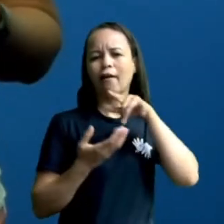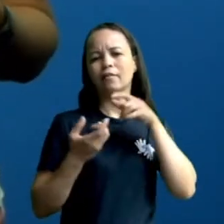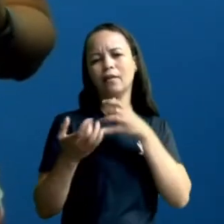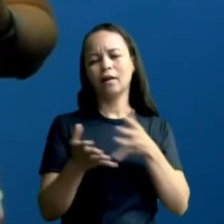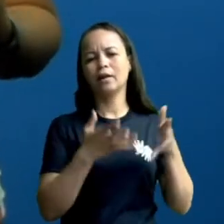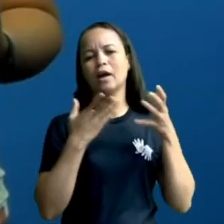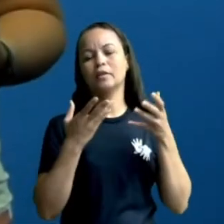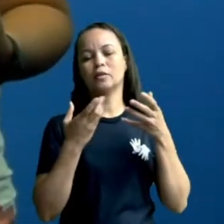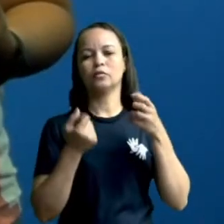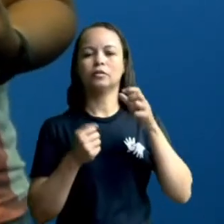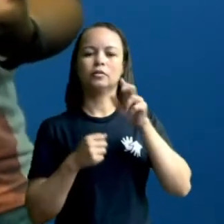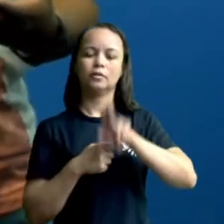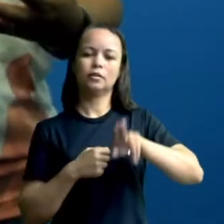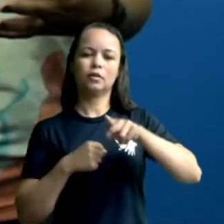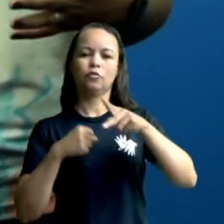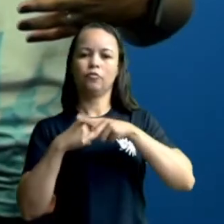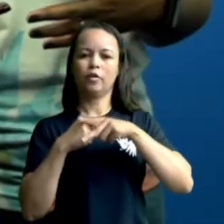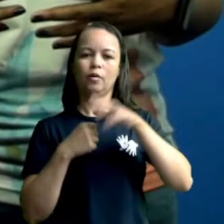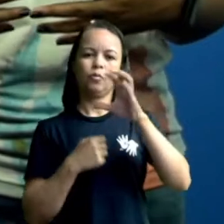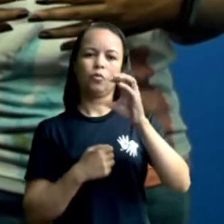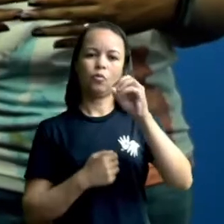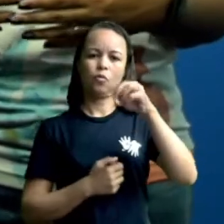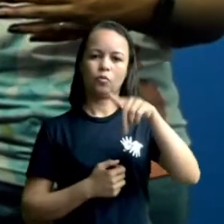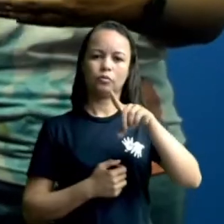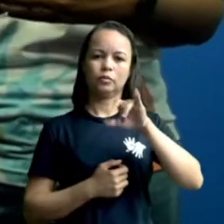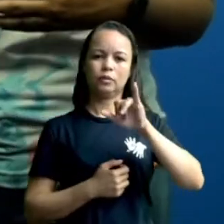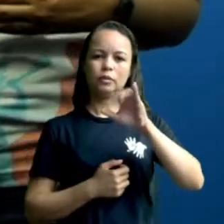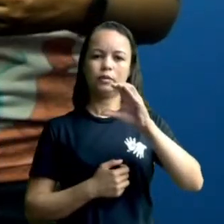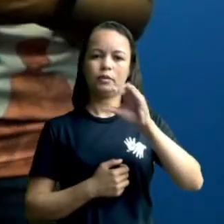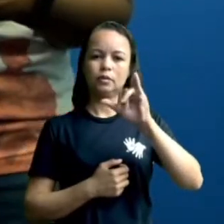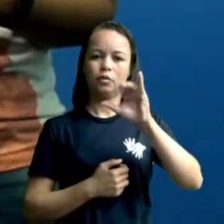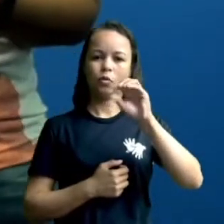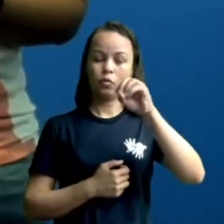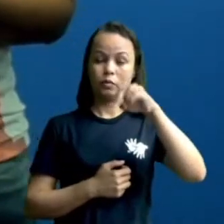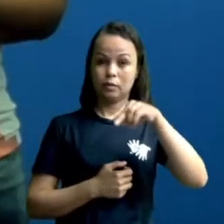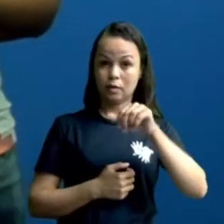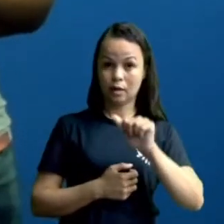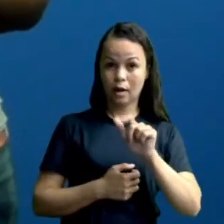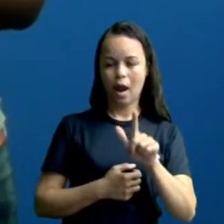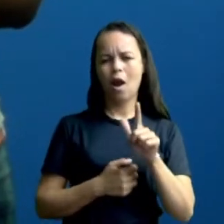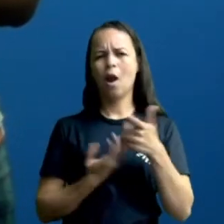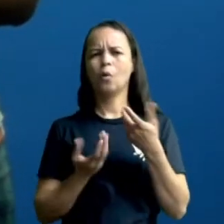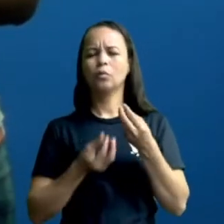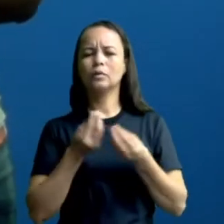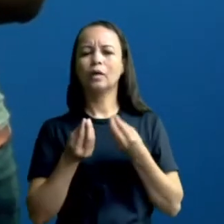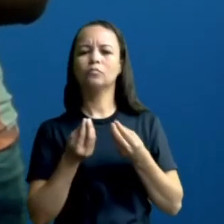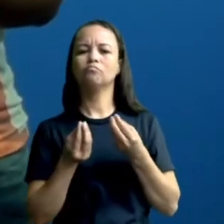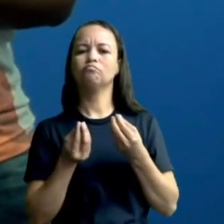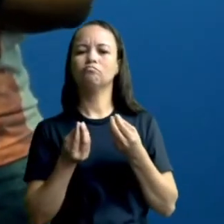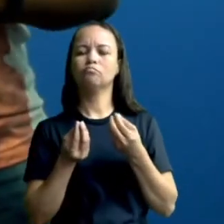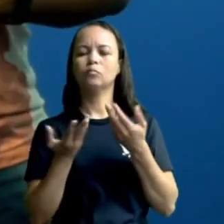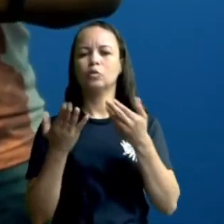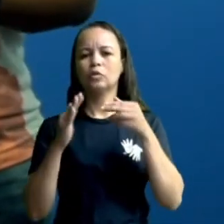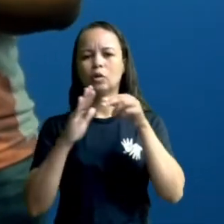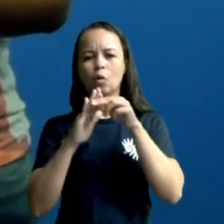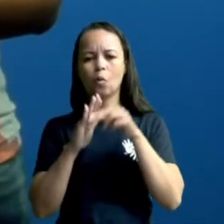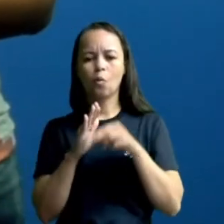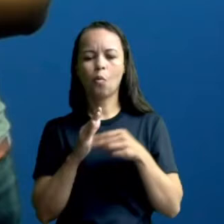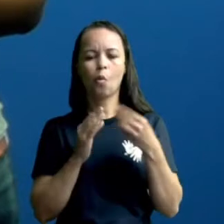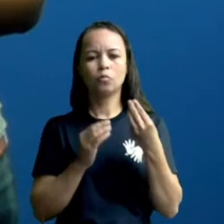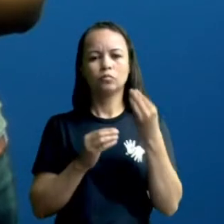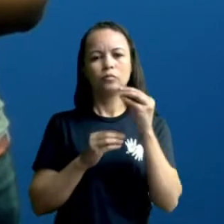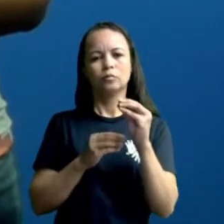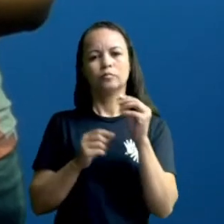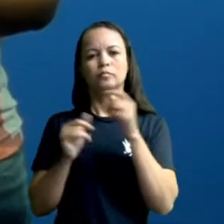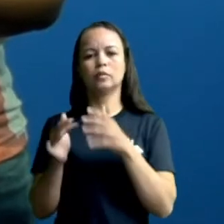forma condicional, certo? Que é quando a gente fala em termos de condição, a gente condiciona